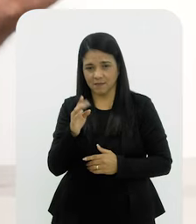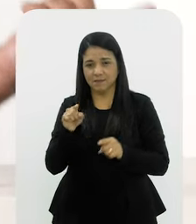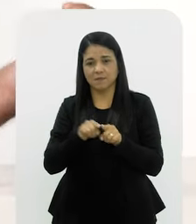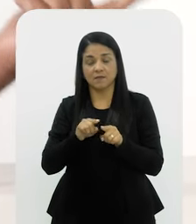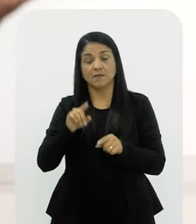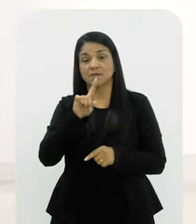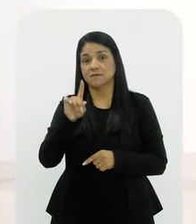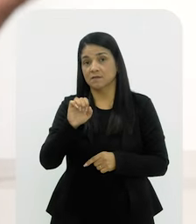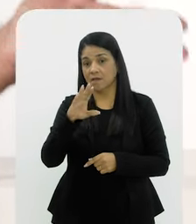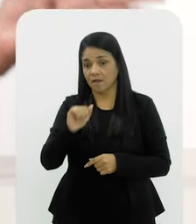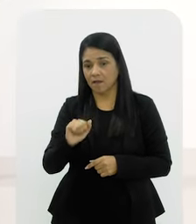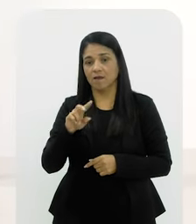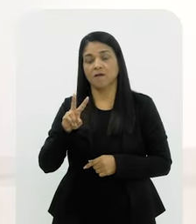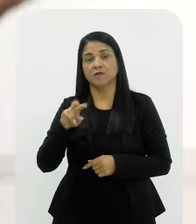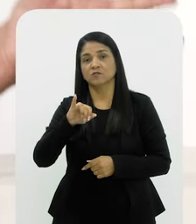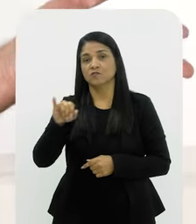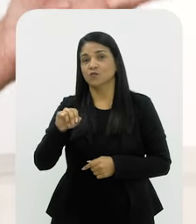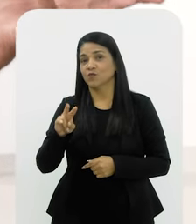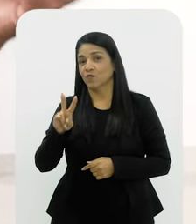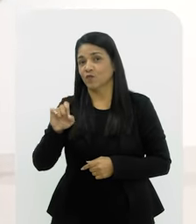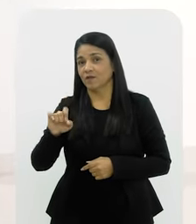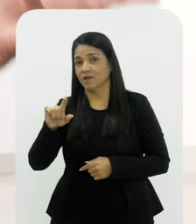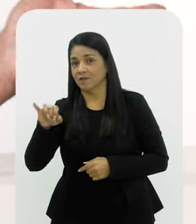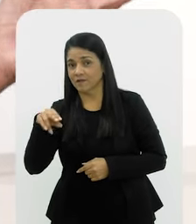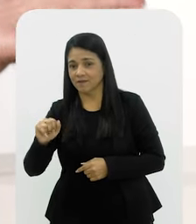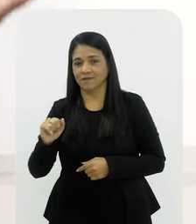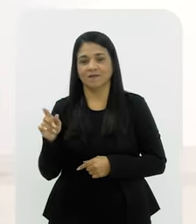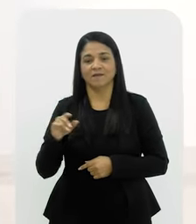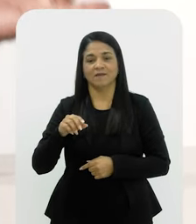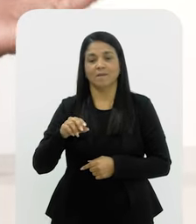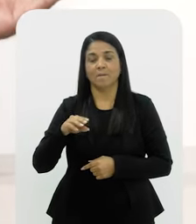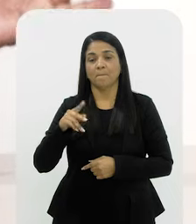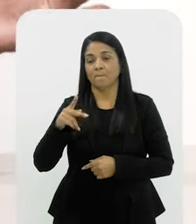Zeca, Juvelina, Mauro Diniz, Pedrinho da Flor.